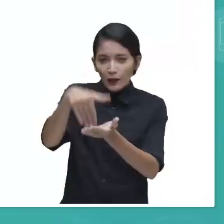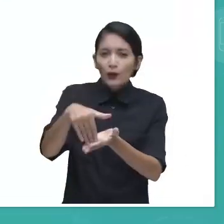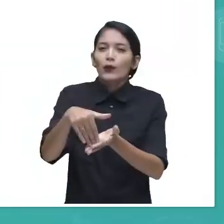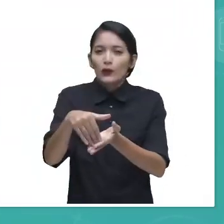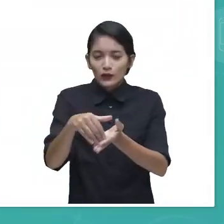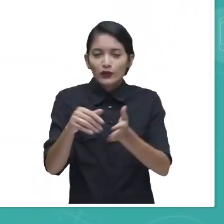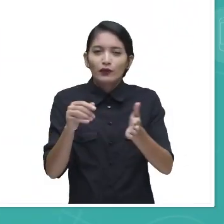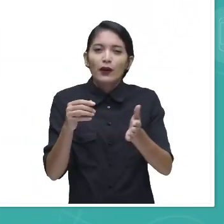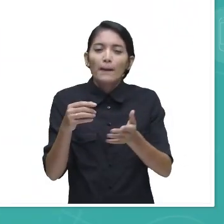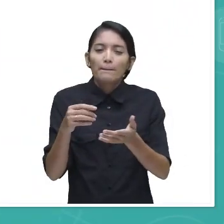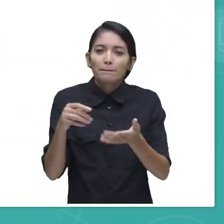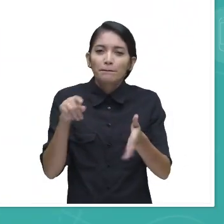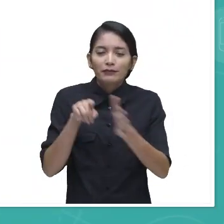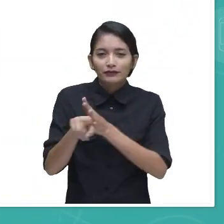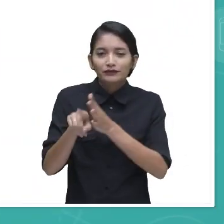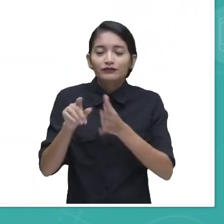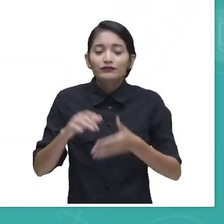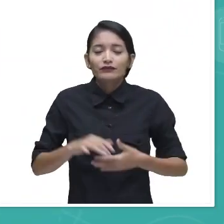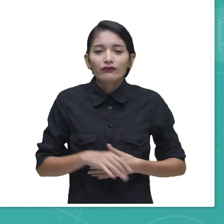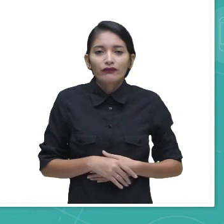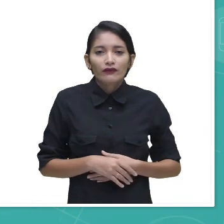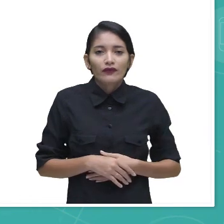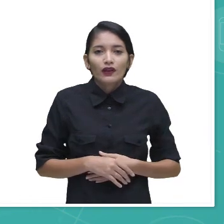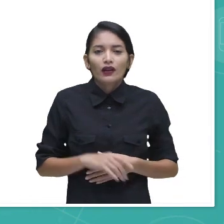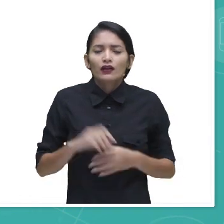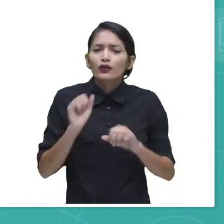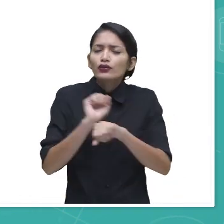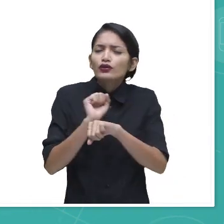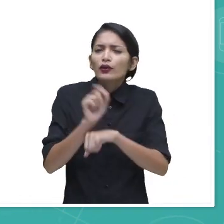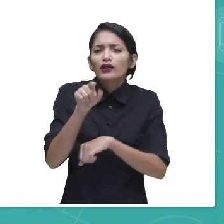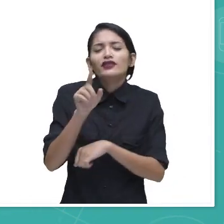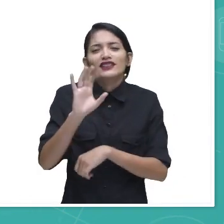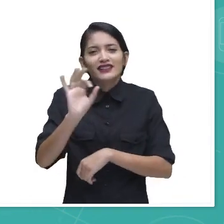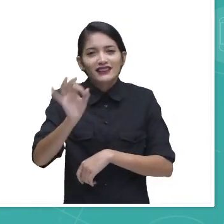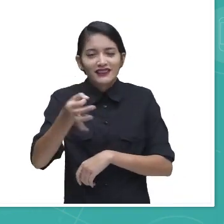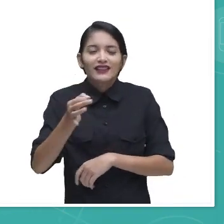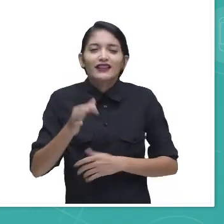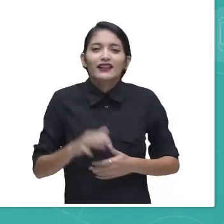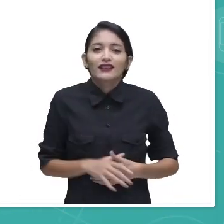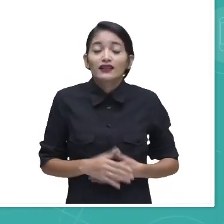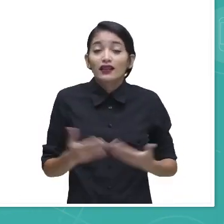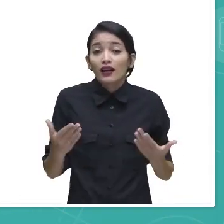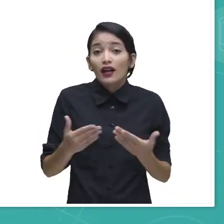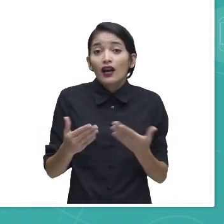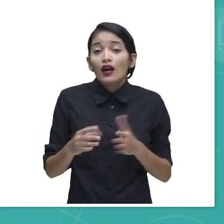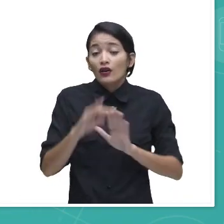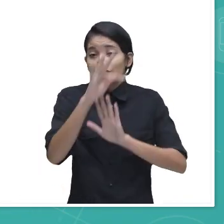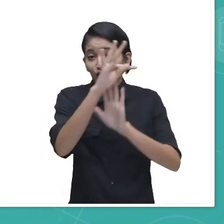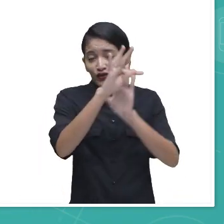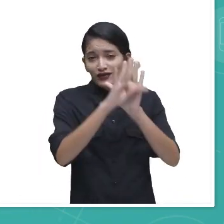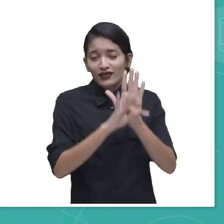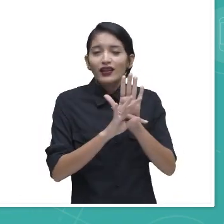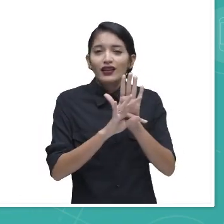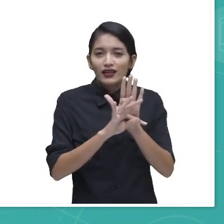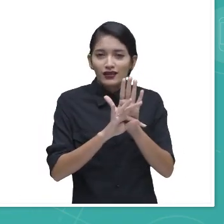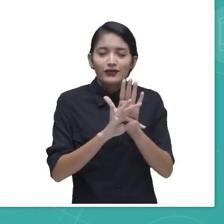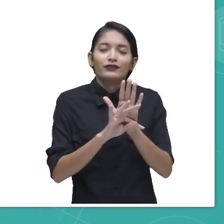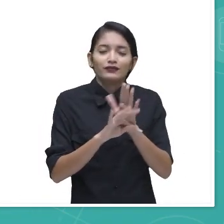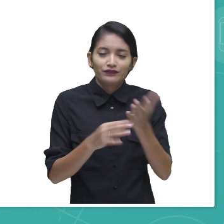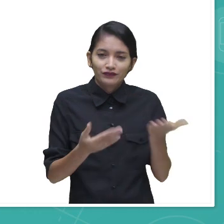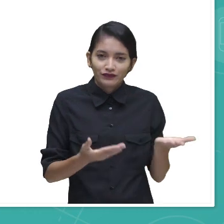fazer a correção, então, do que vocês responderam aí. Espero que vocês tenham acertado. Vamos, então, ao texto. Vamos voltar ao